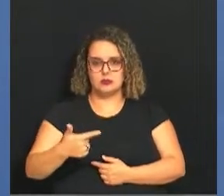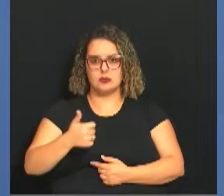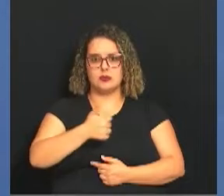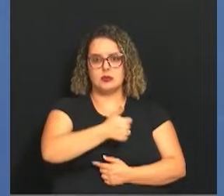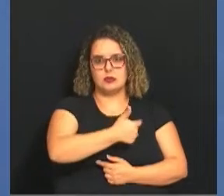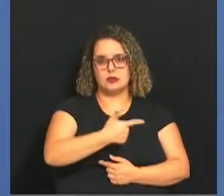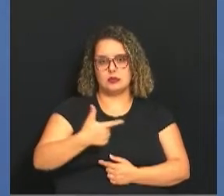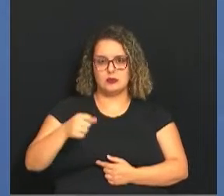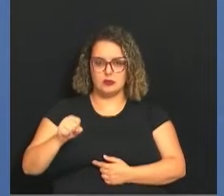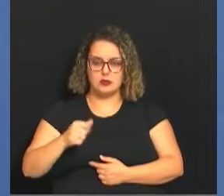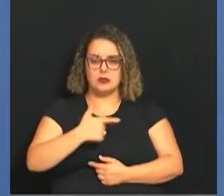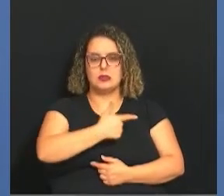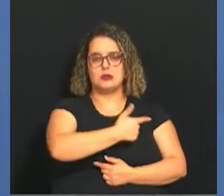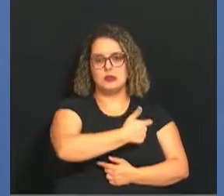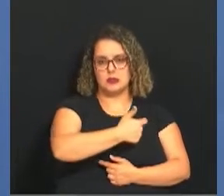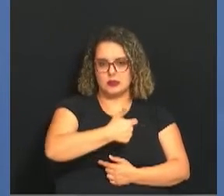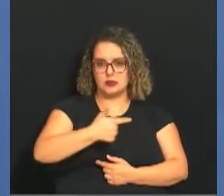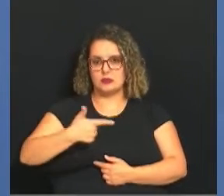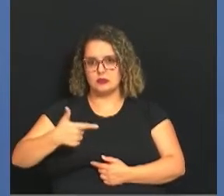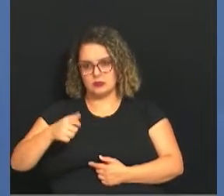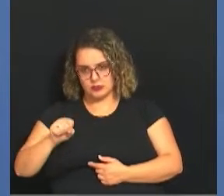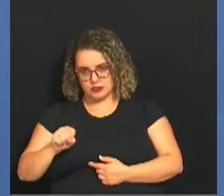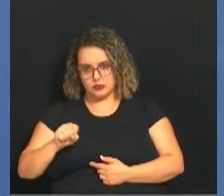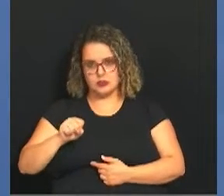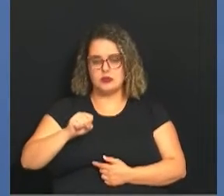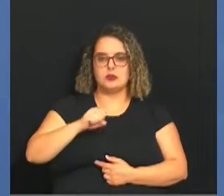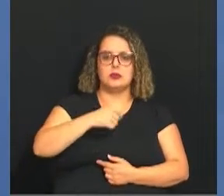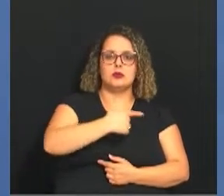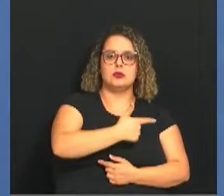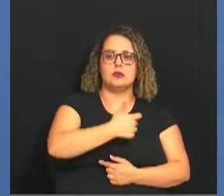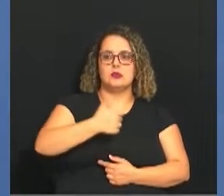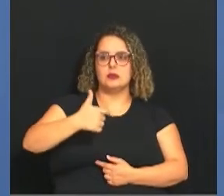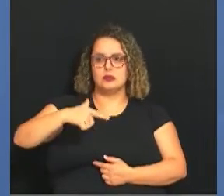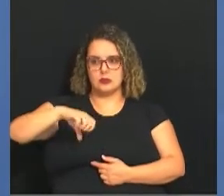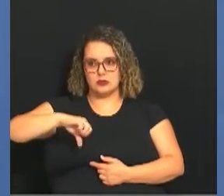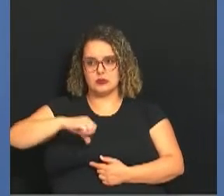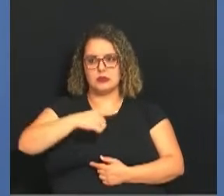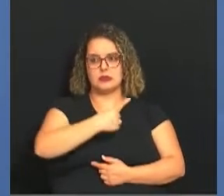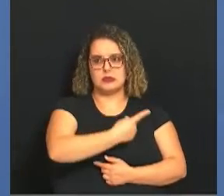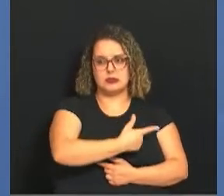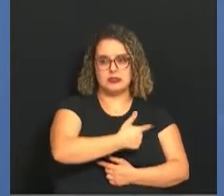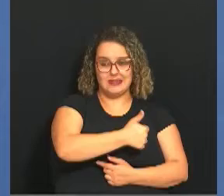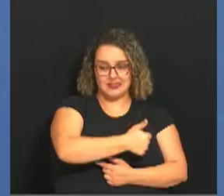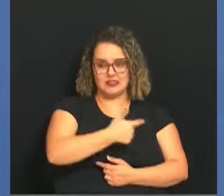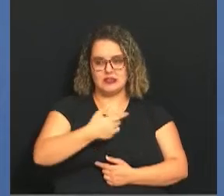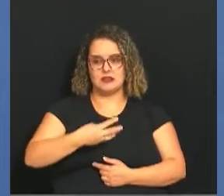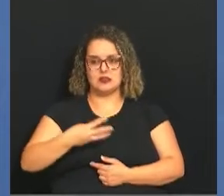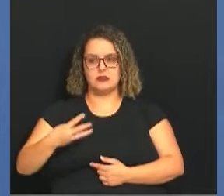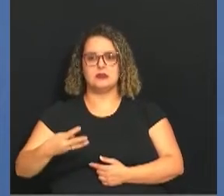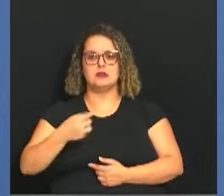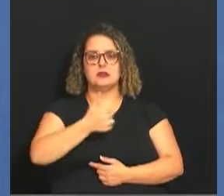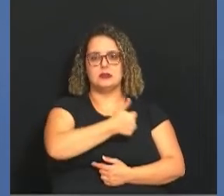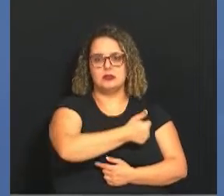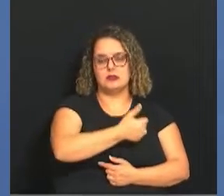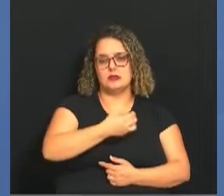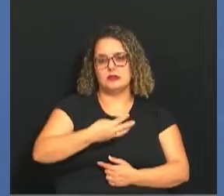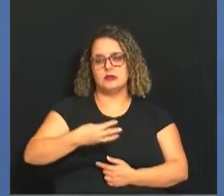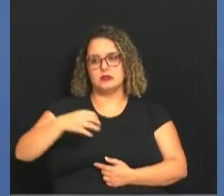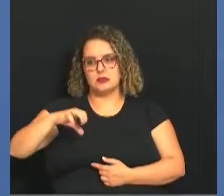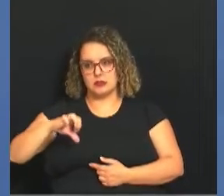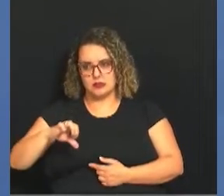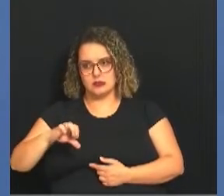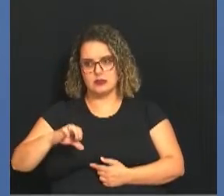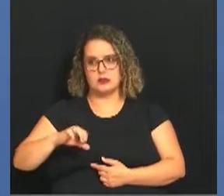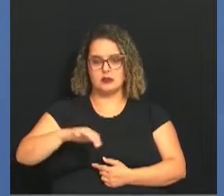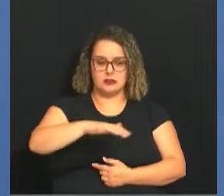128, 129, 130, 131, 133, 199, que é ali da região do